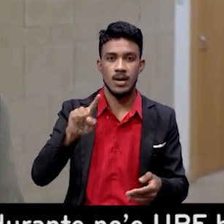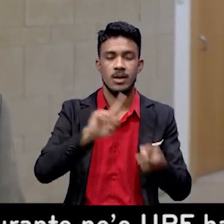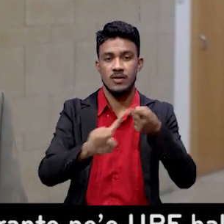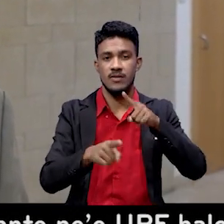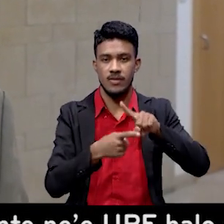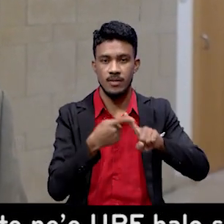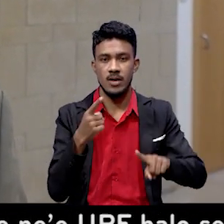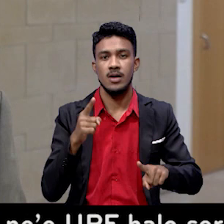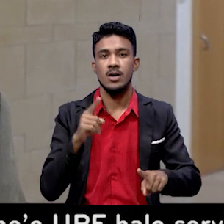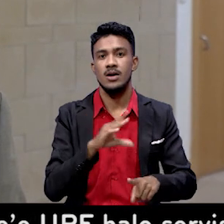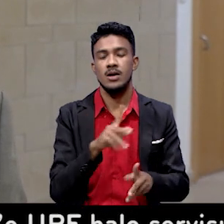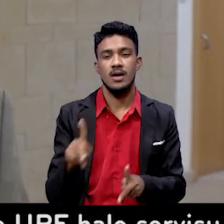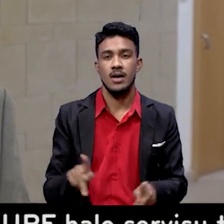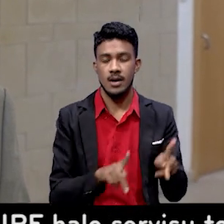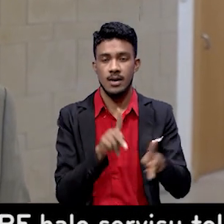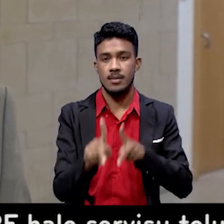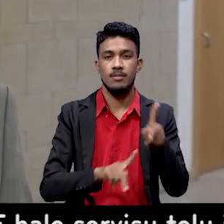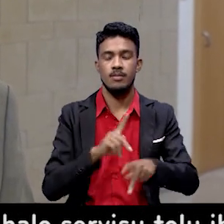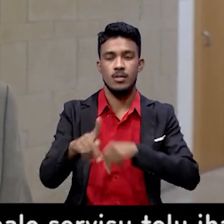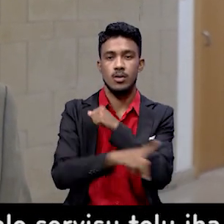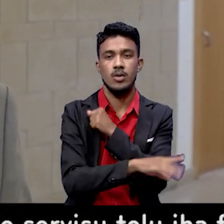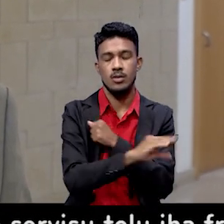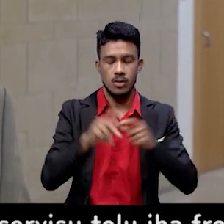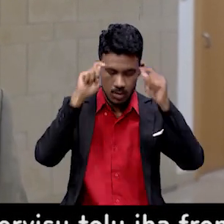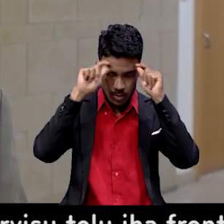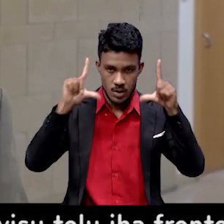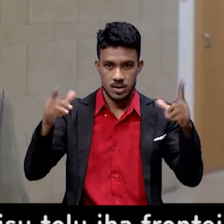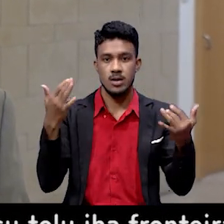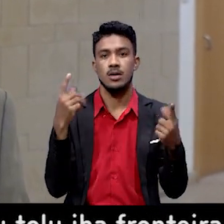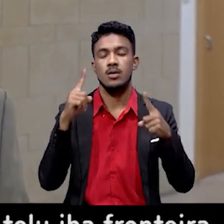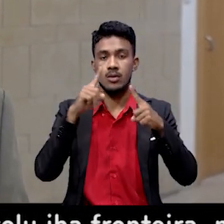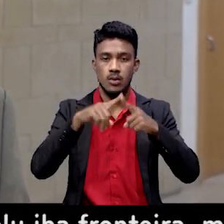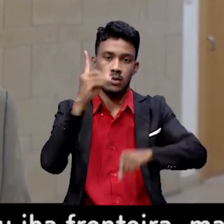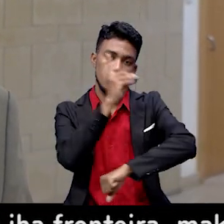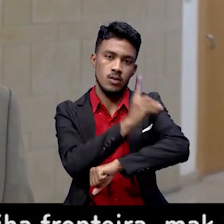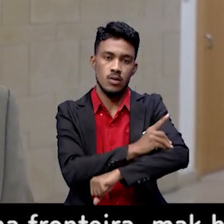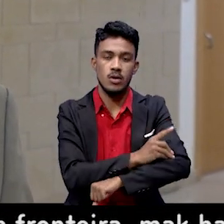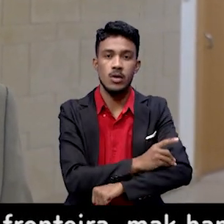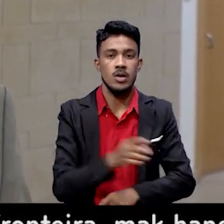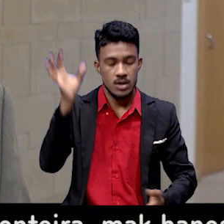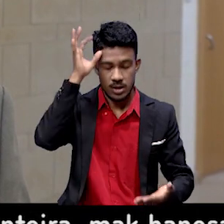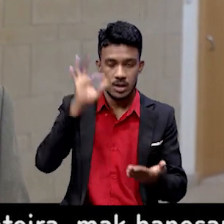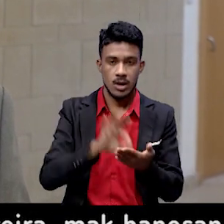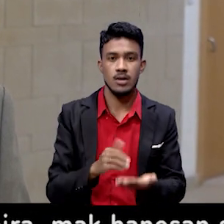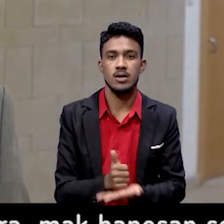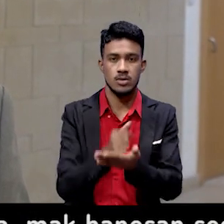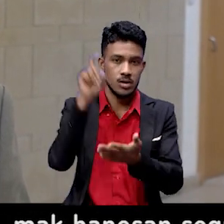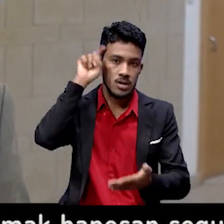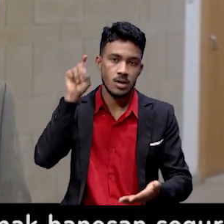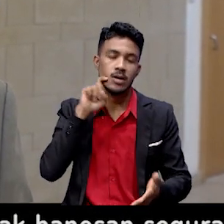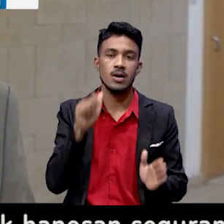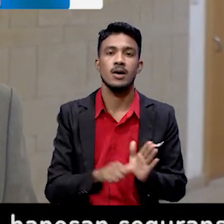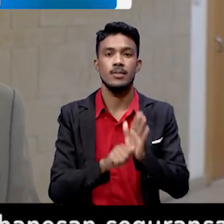famílias e a Portugal para povo EA Portugal timor-leste é uma corrente no secretariado apoio uma boa Primeiro ela